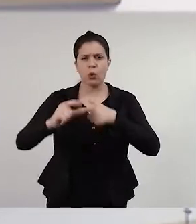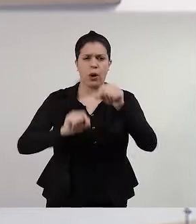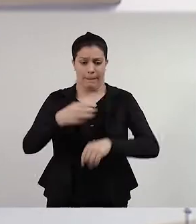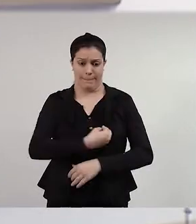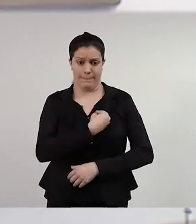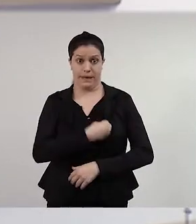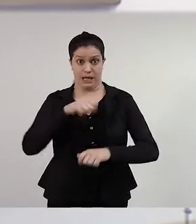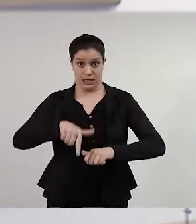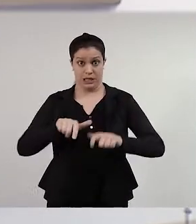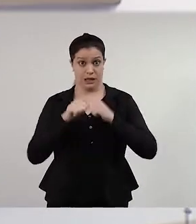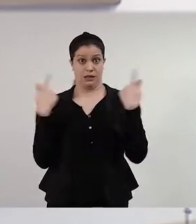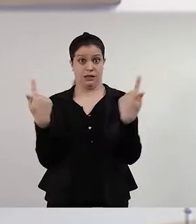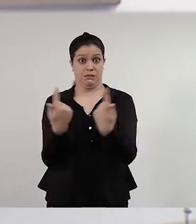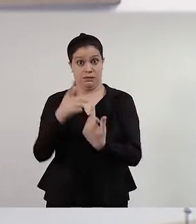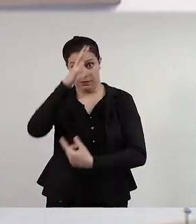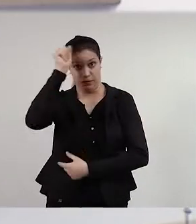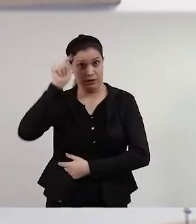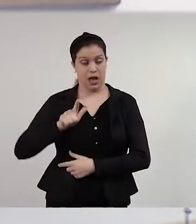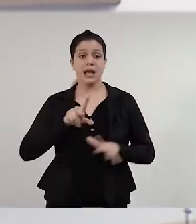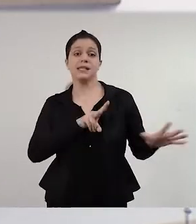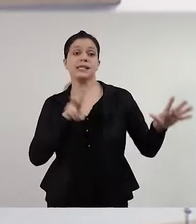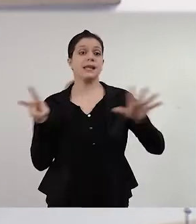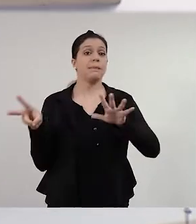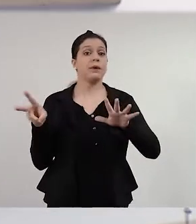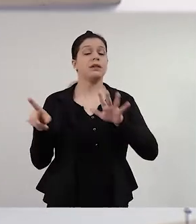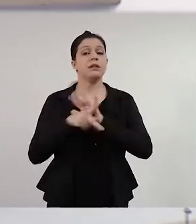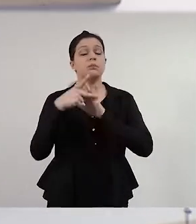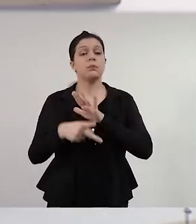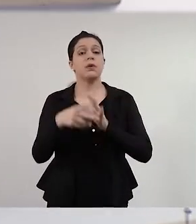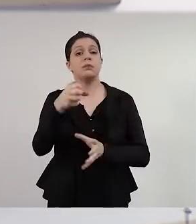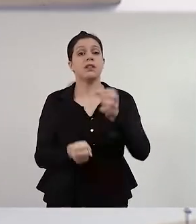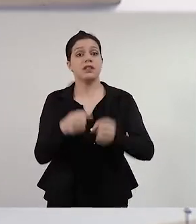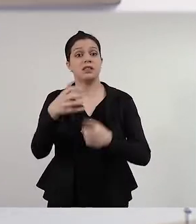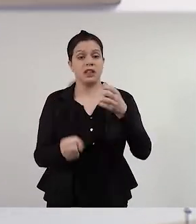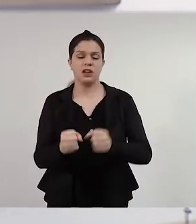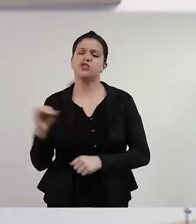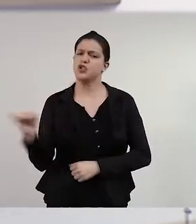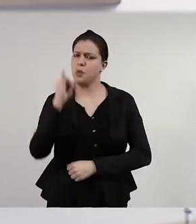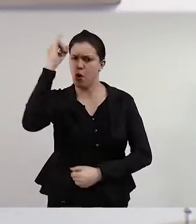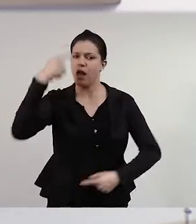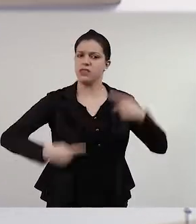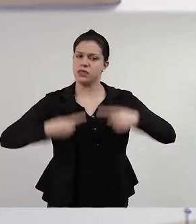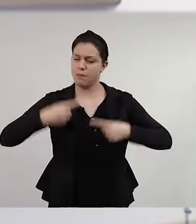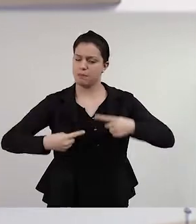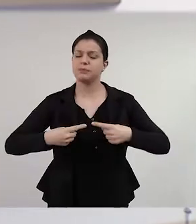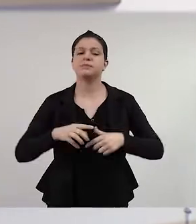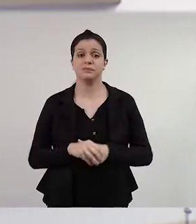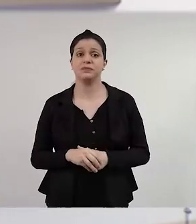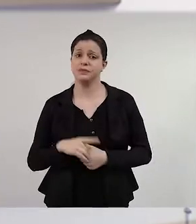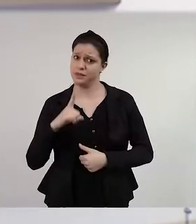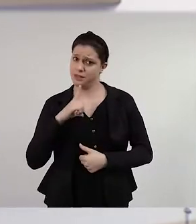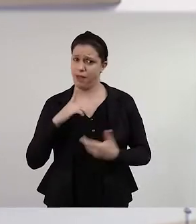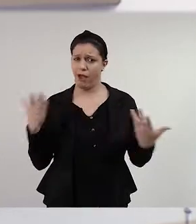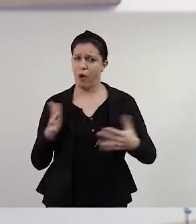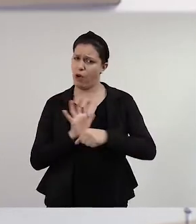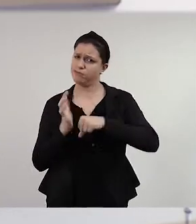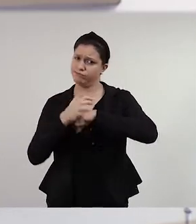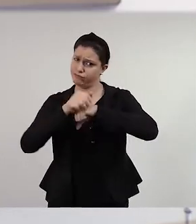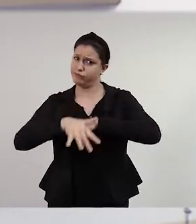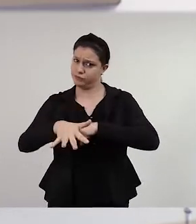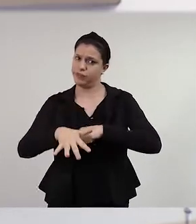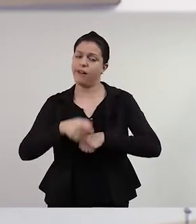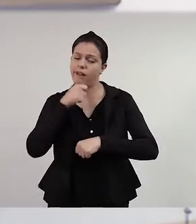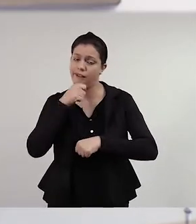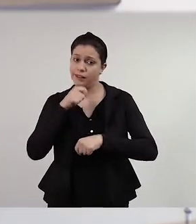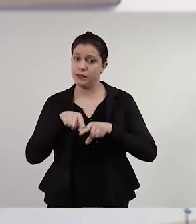tradicional a participação da Assembleia Sul-Mato-Grossense na Semana do Leite, com importantes atividades e debates, apesar da